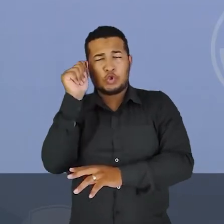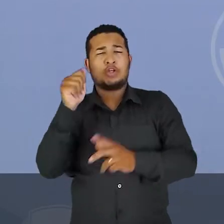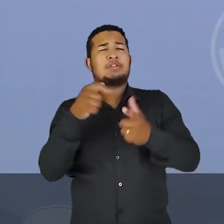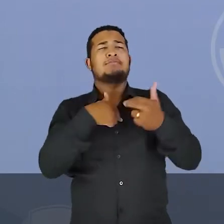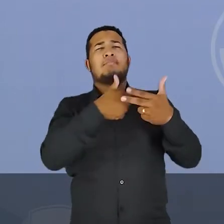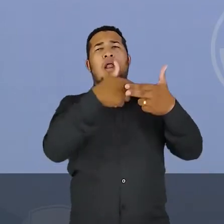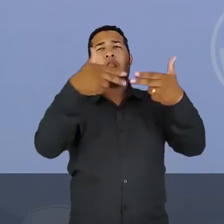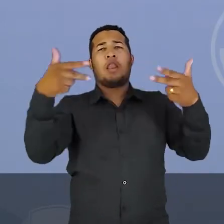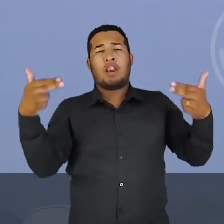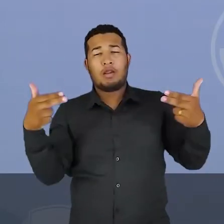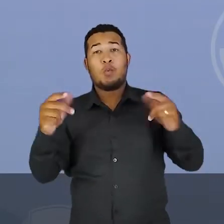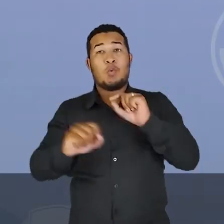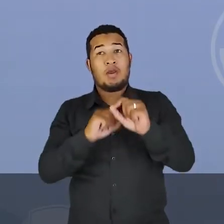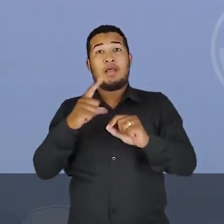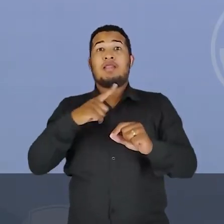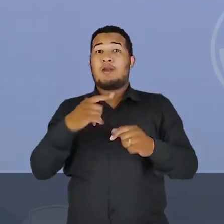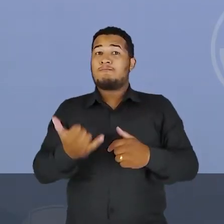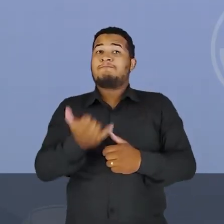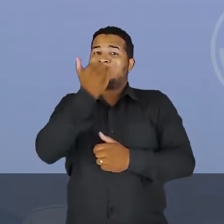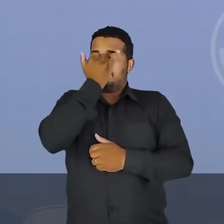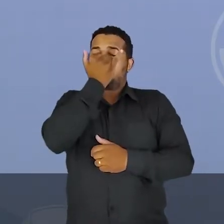tempo, sofreram um grande